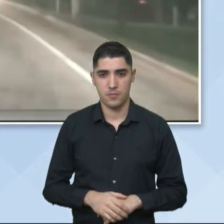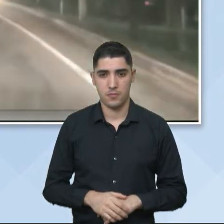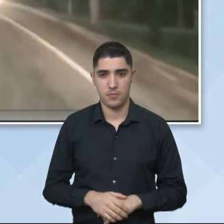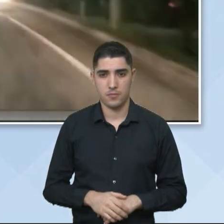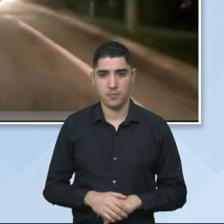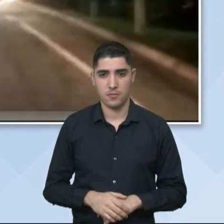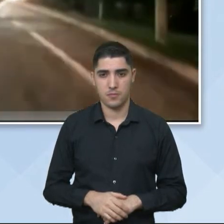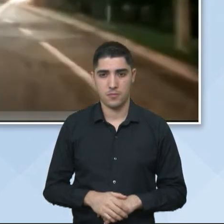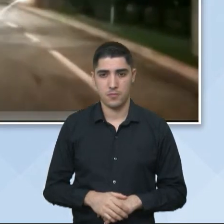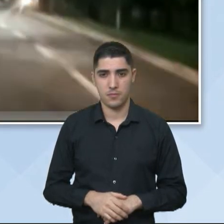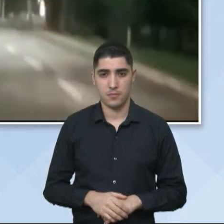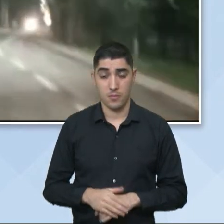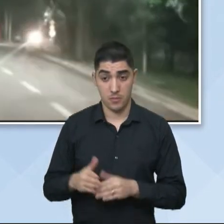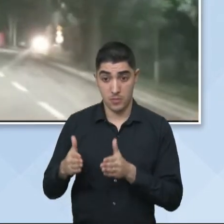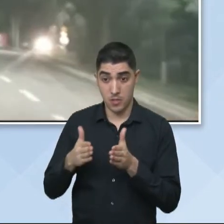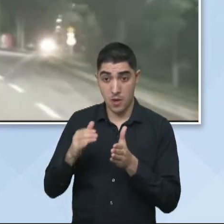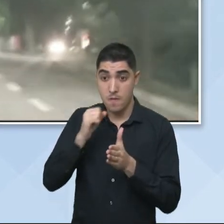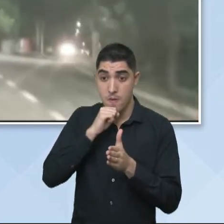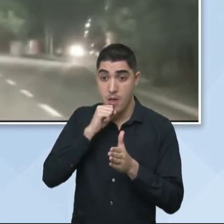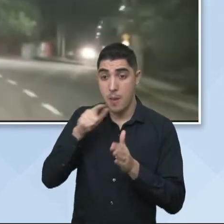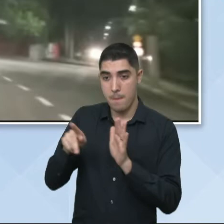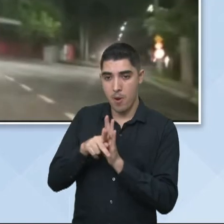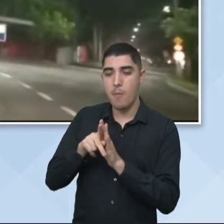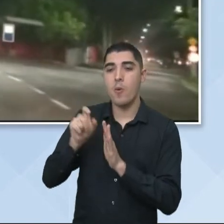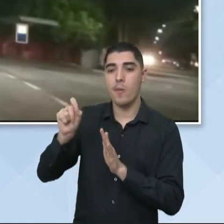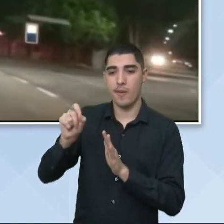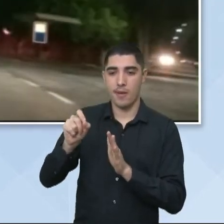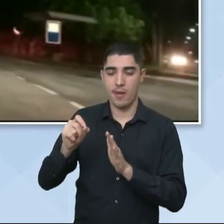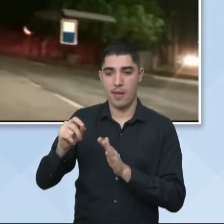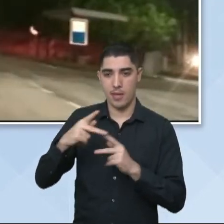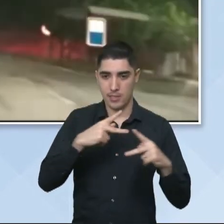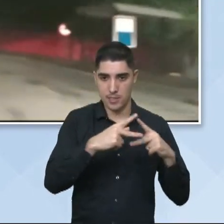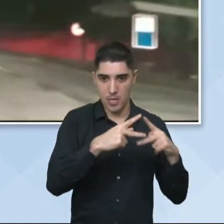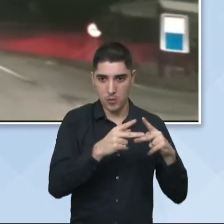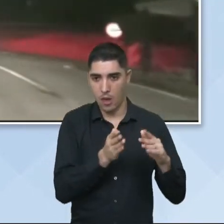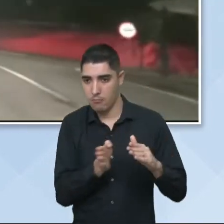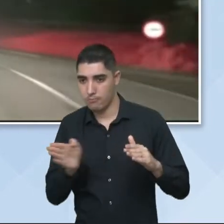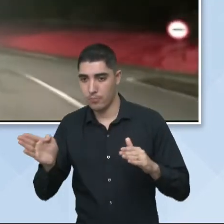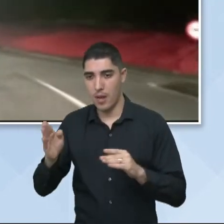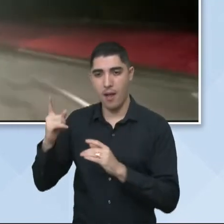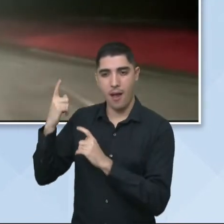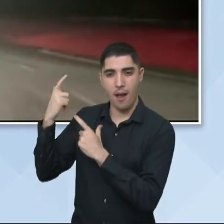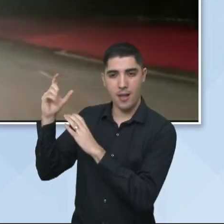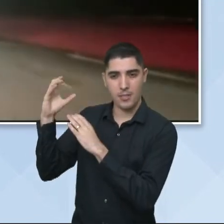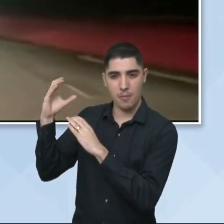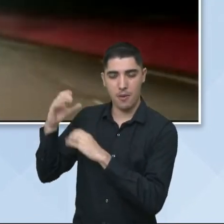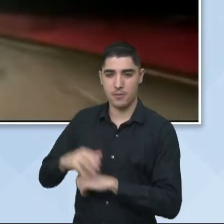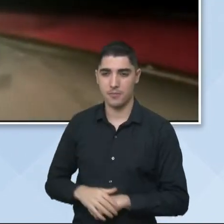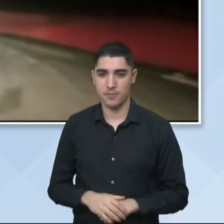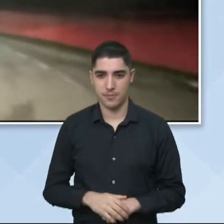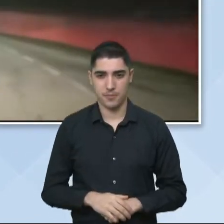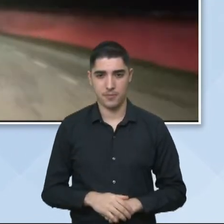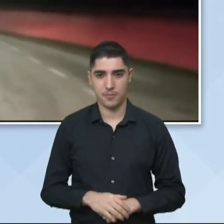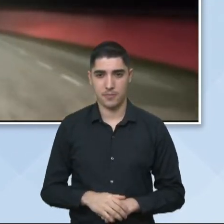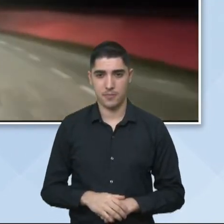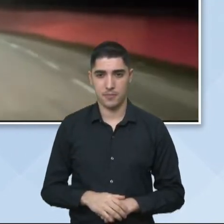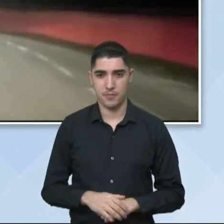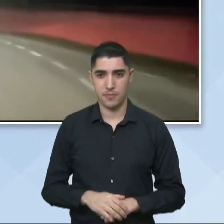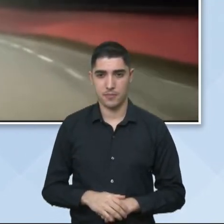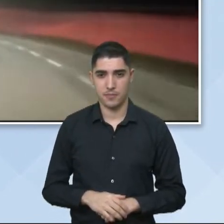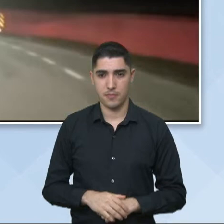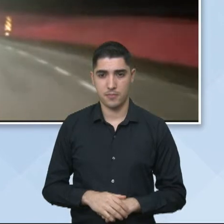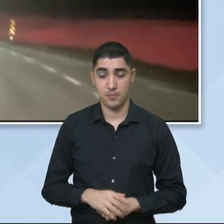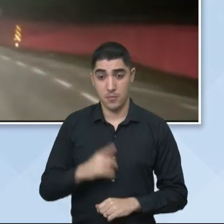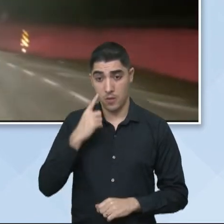Daqui na Estrada Velha que liga São José a Caçapava. Aqui nós temos o Crageia, grande trânsito